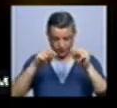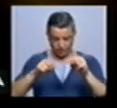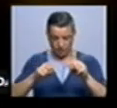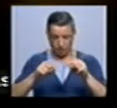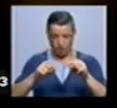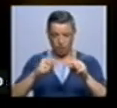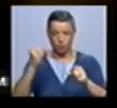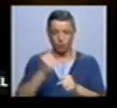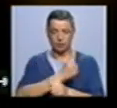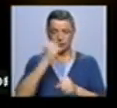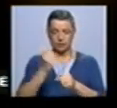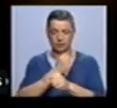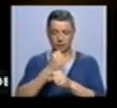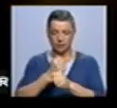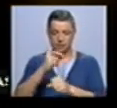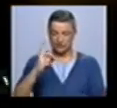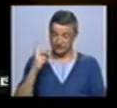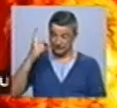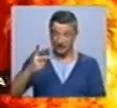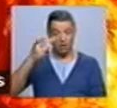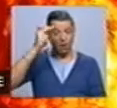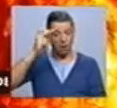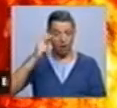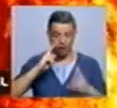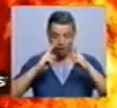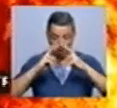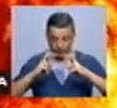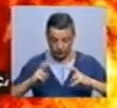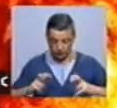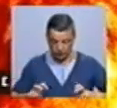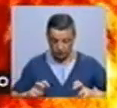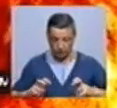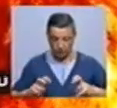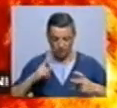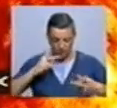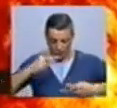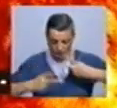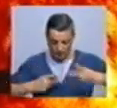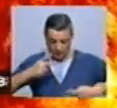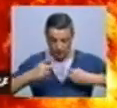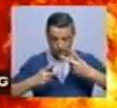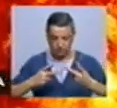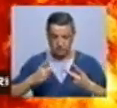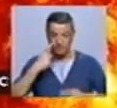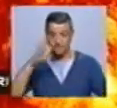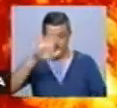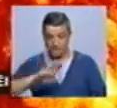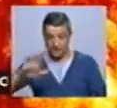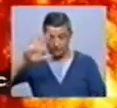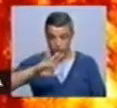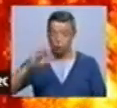fruto de um trabalho de mais de 6 anos de investigação e de análise minuciosa de imagens do Sol